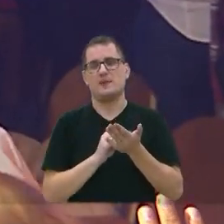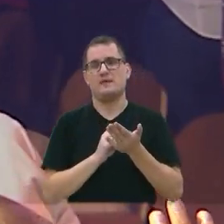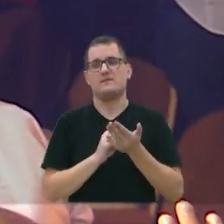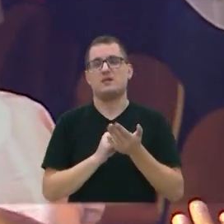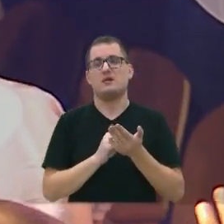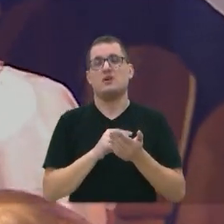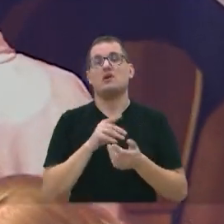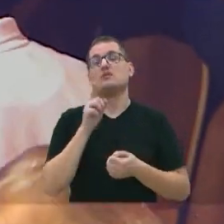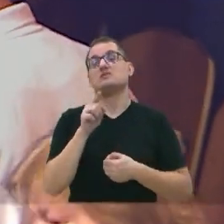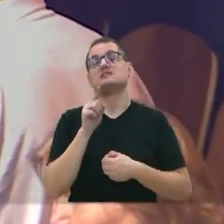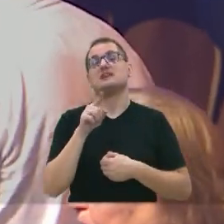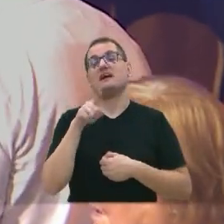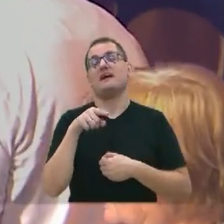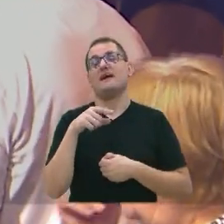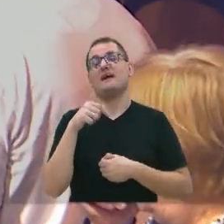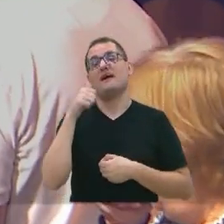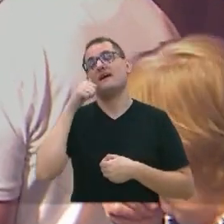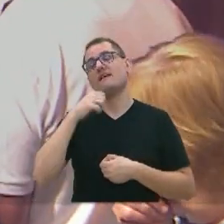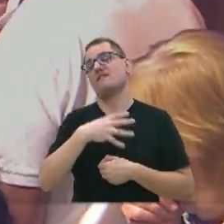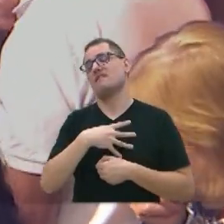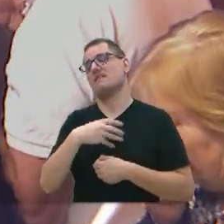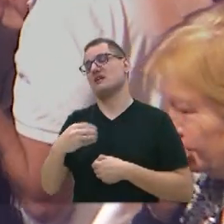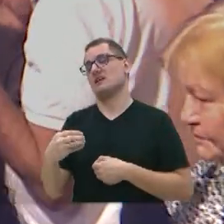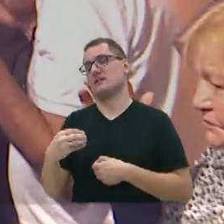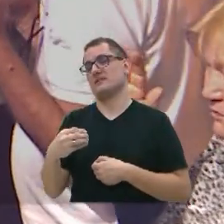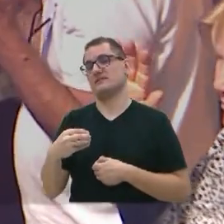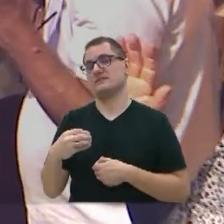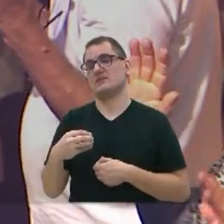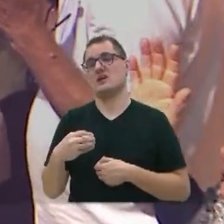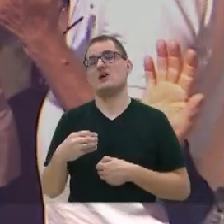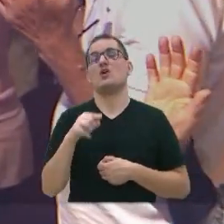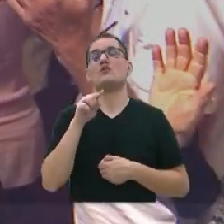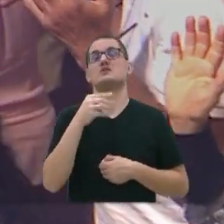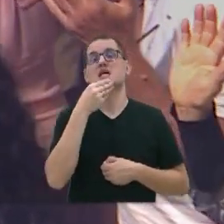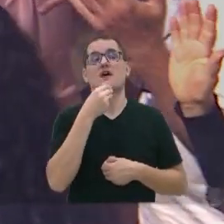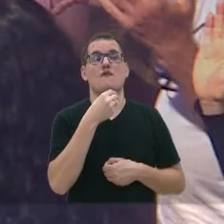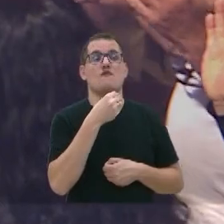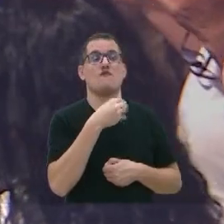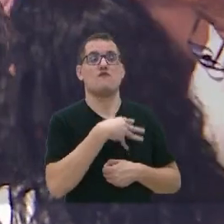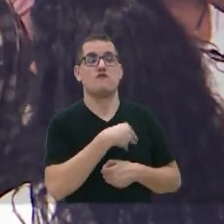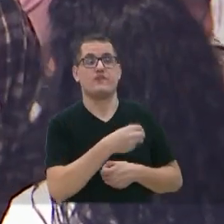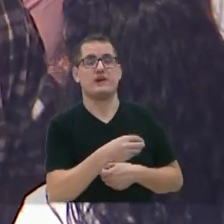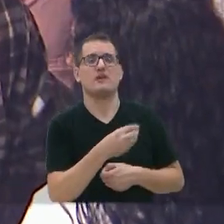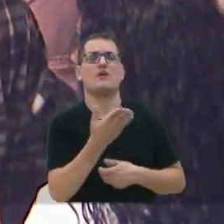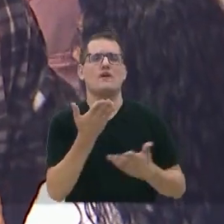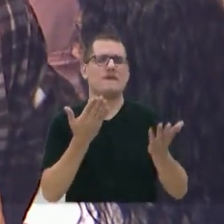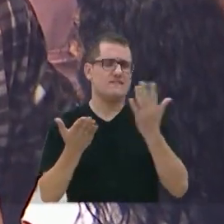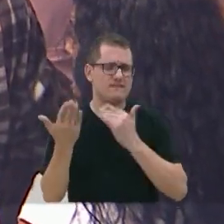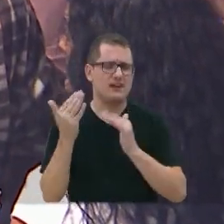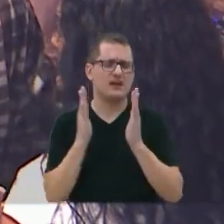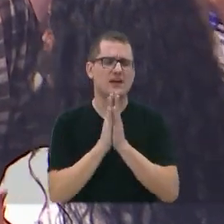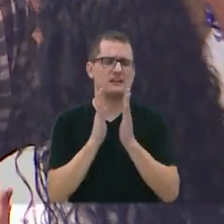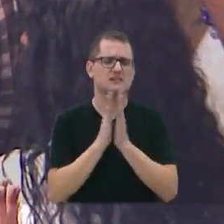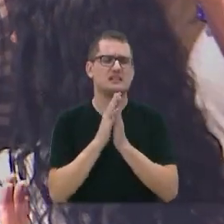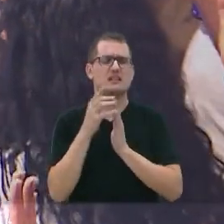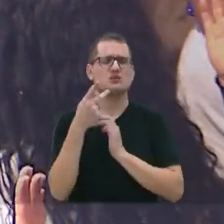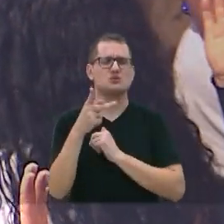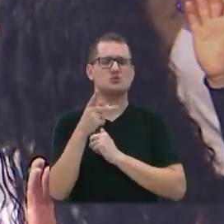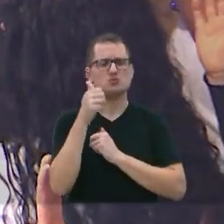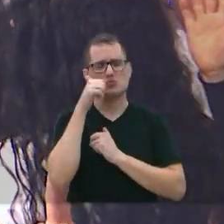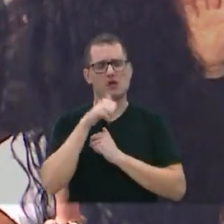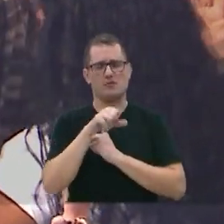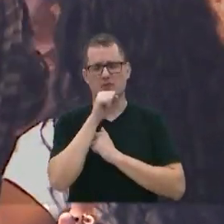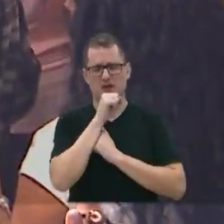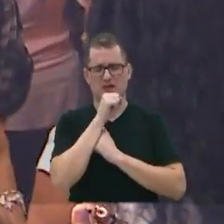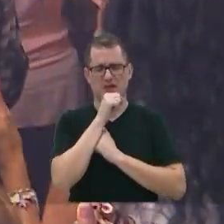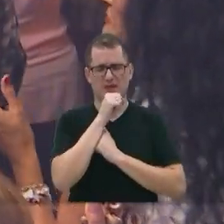é filha, você que é filha, você que é filho, você vem orar aqui pela sua mãe. E